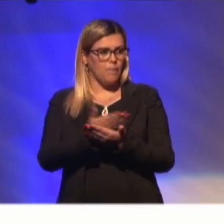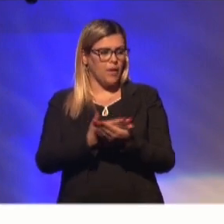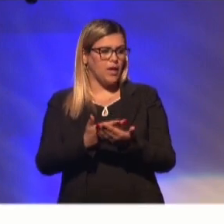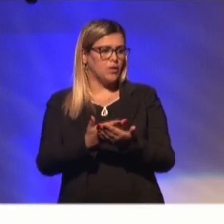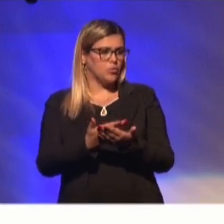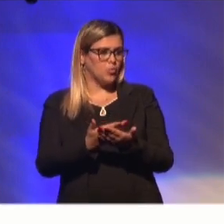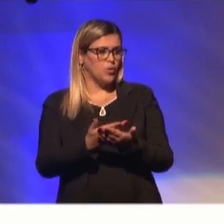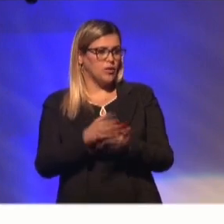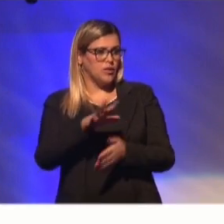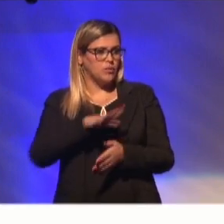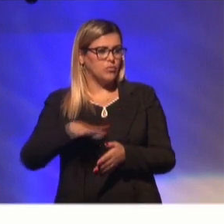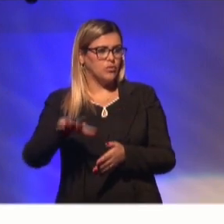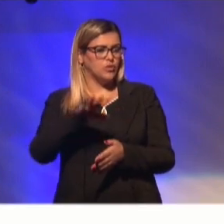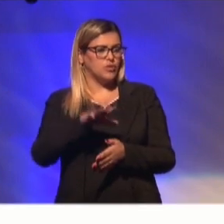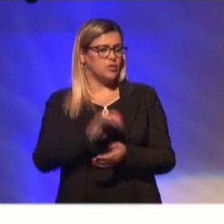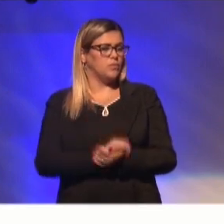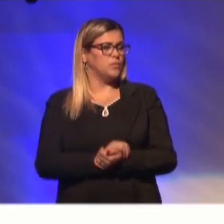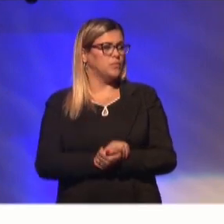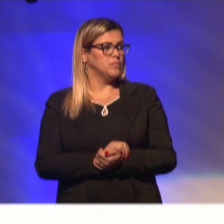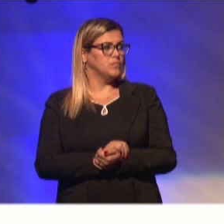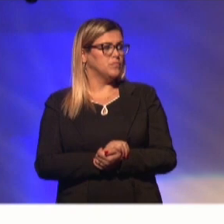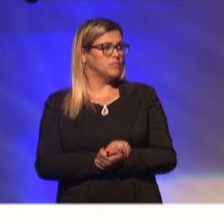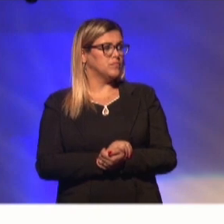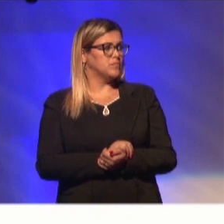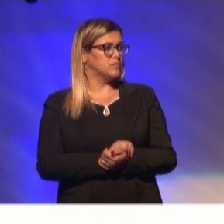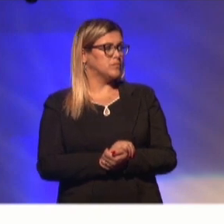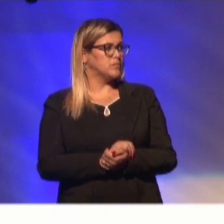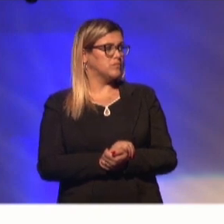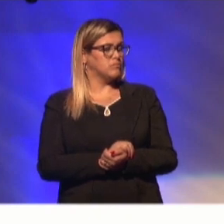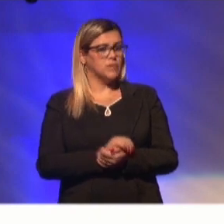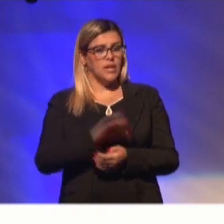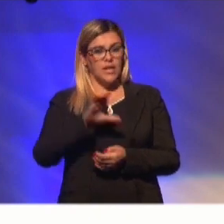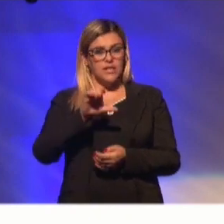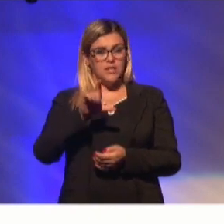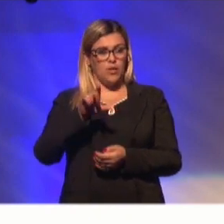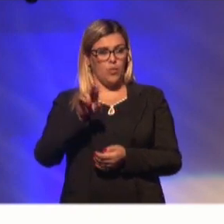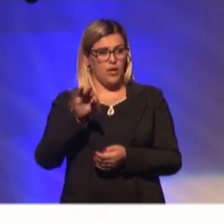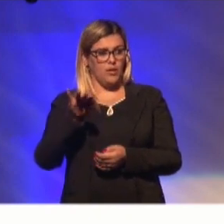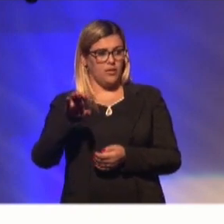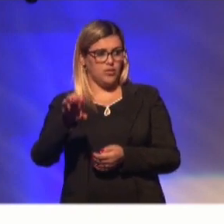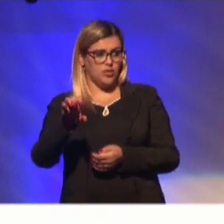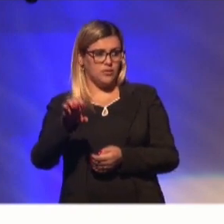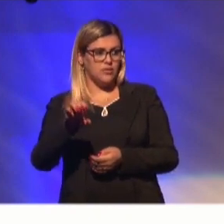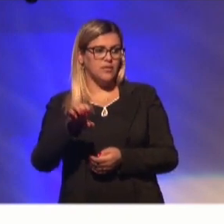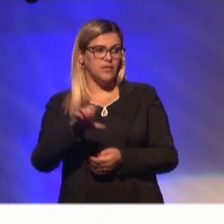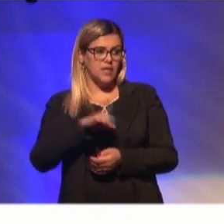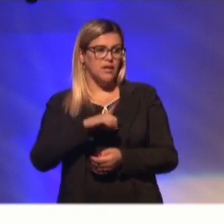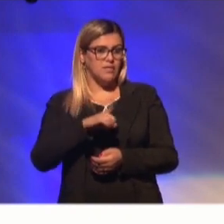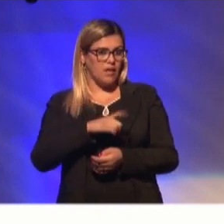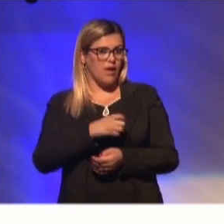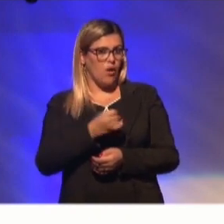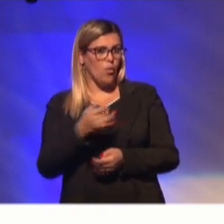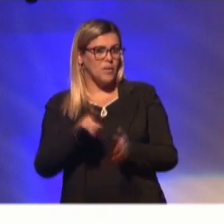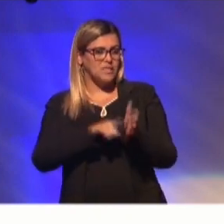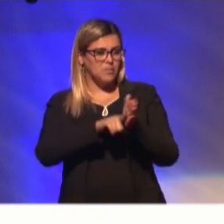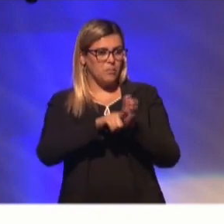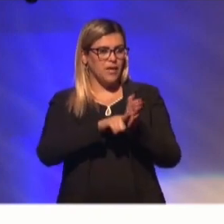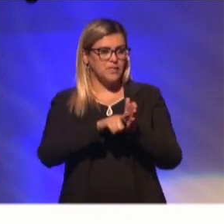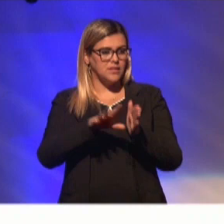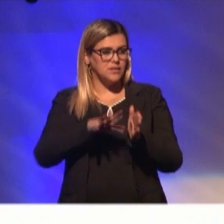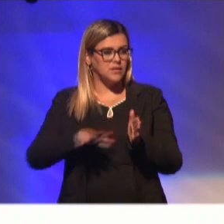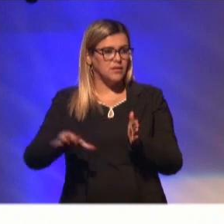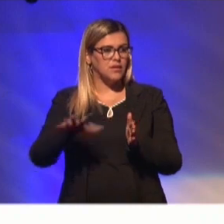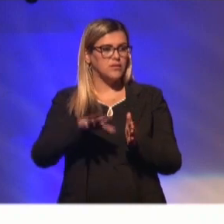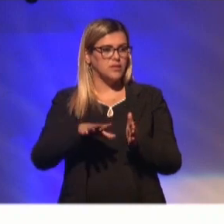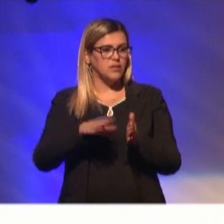certa forma em geral, tratamento da dor. Bem, a celulite, a gente tem alguns trabalhos já falando da terapia por